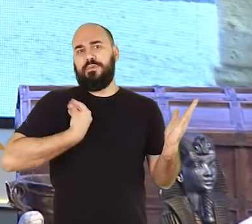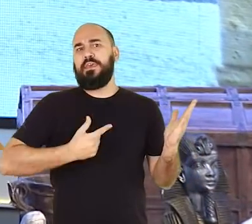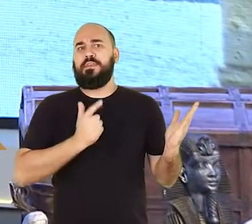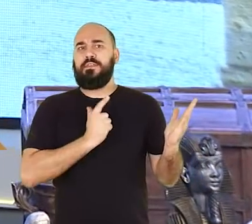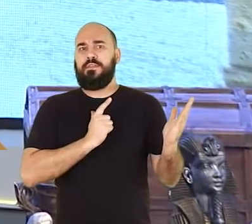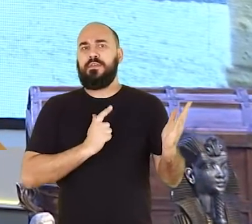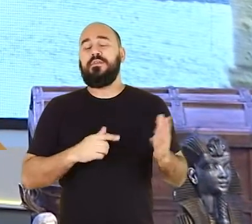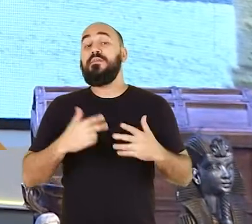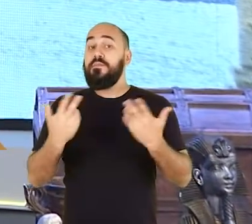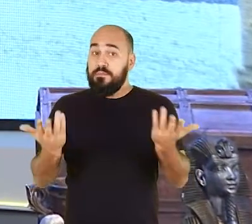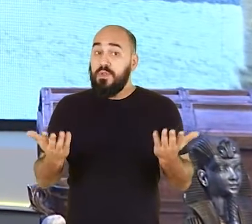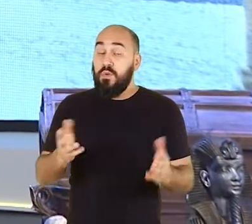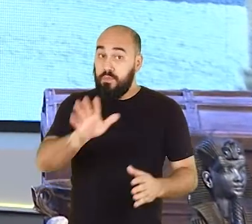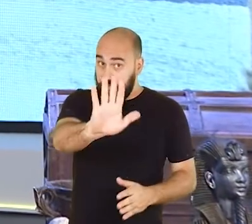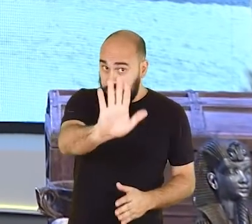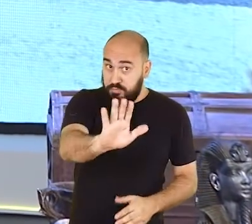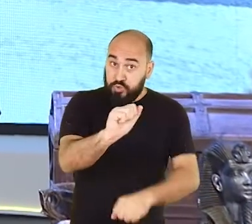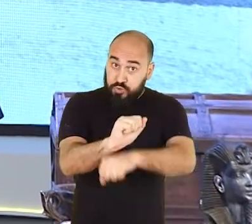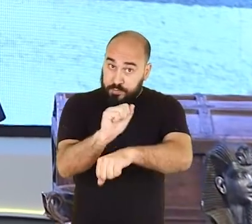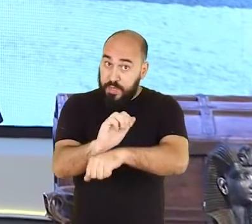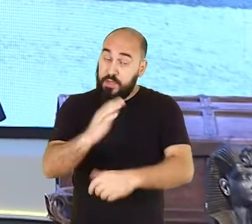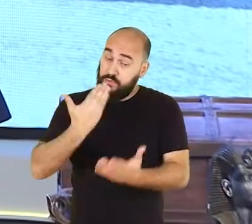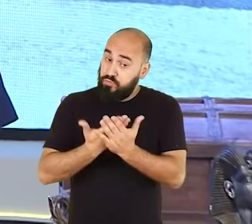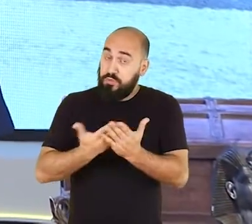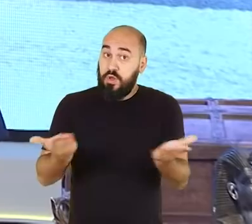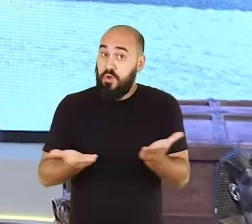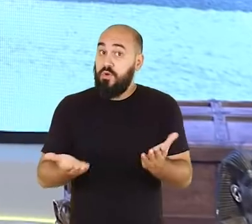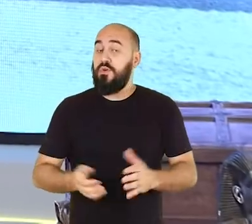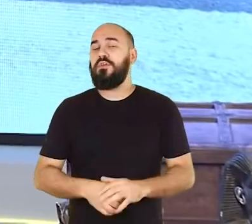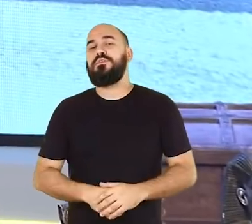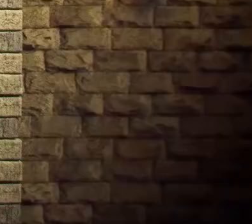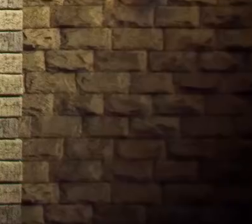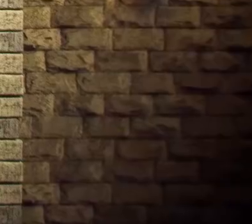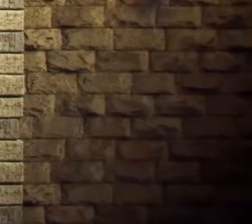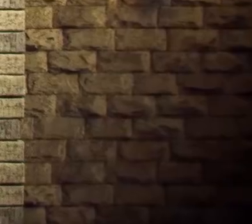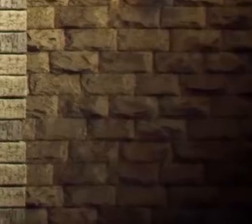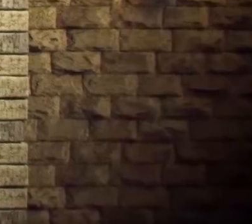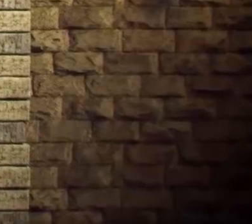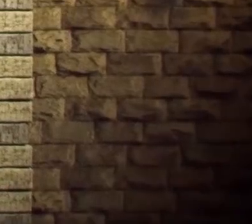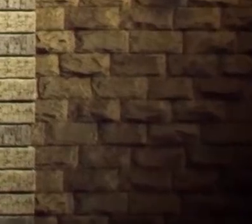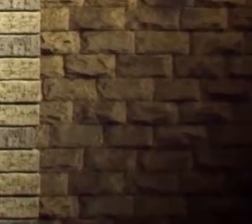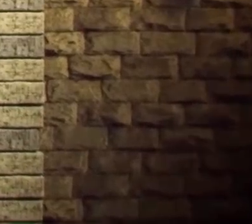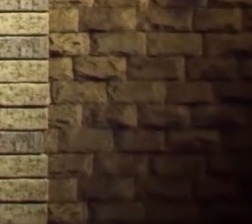da pá da arqueologia. Então não sai daí, porque o Evidências está só começando.